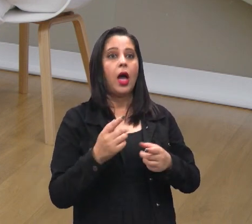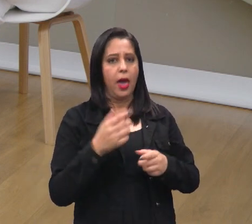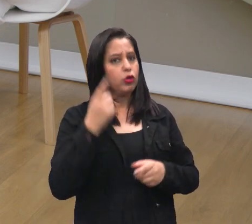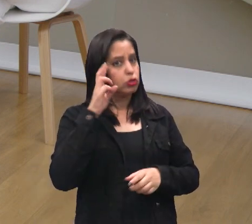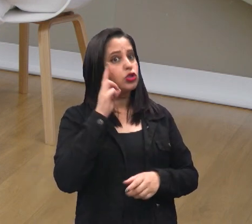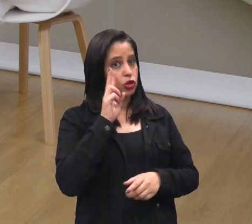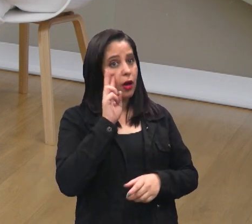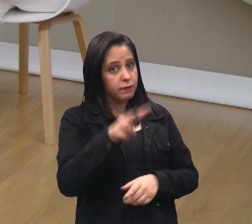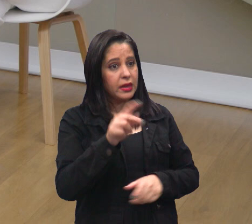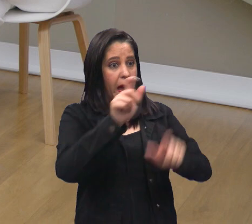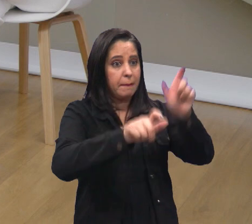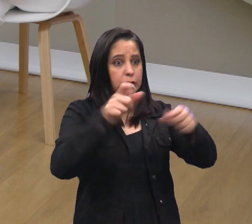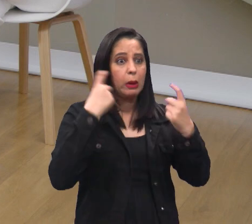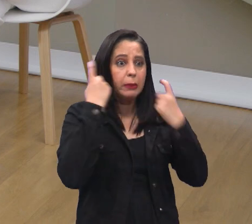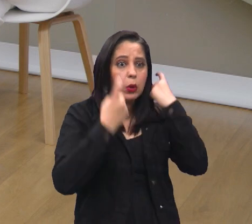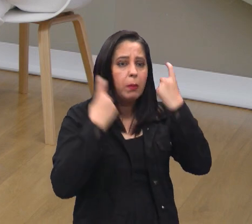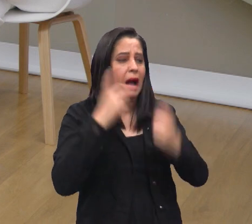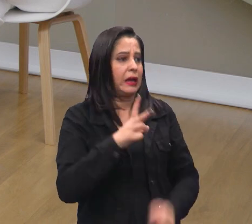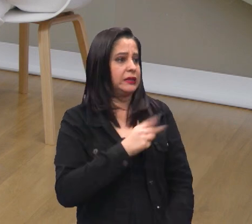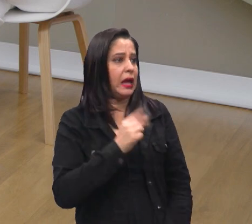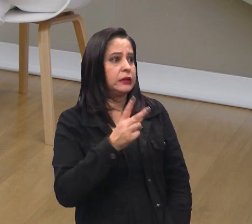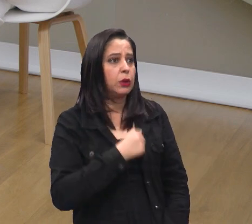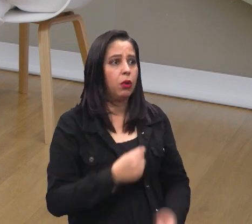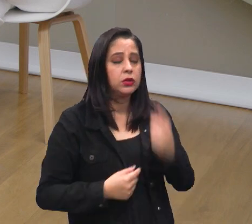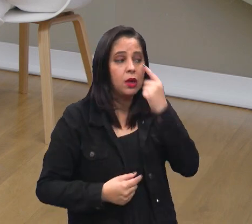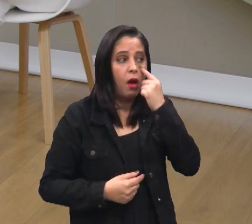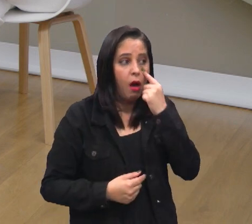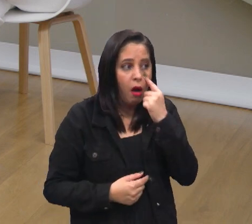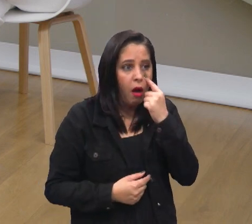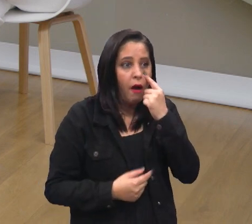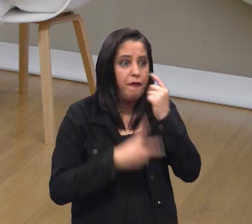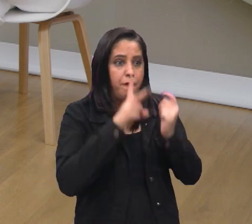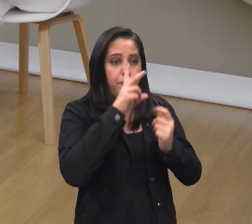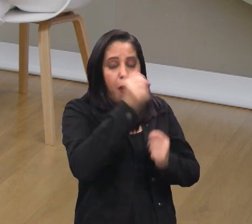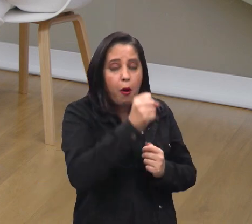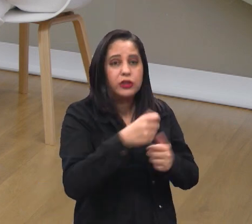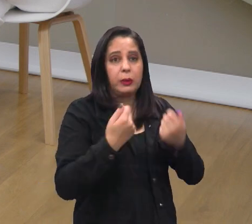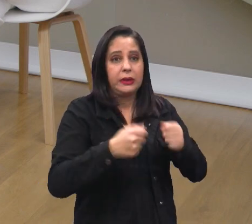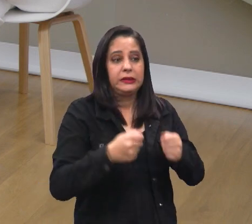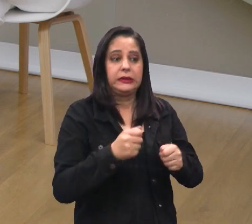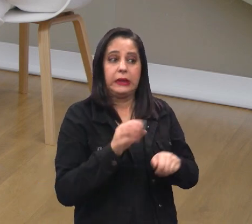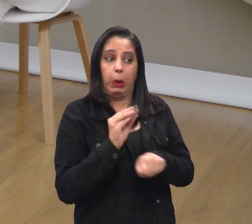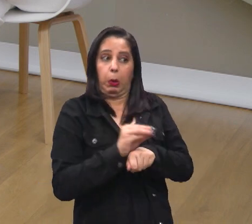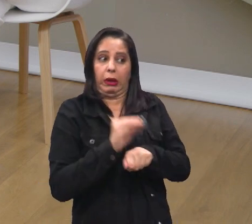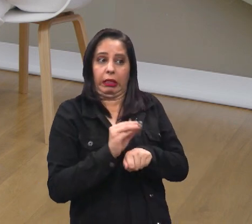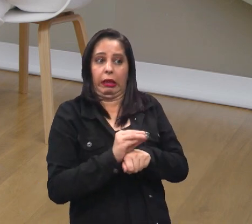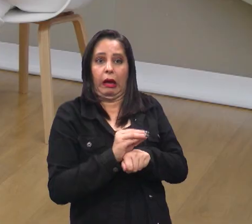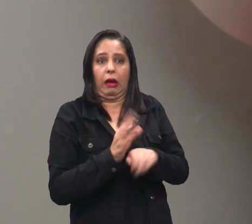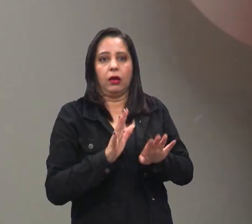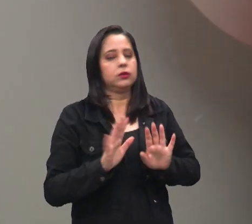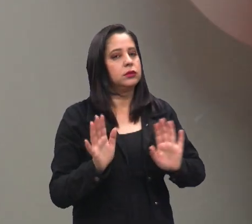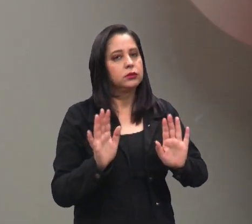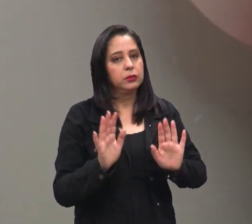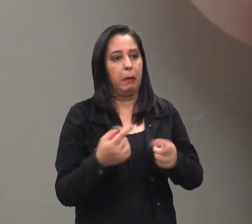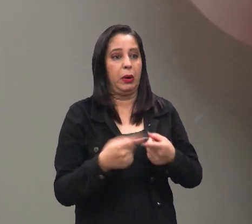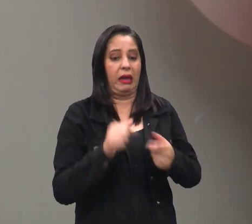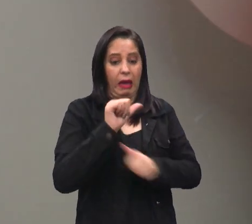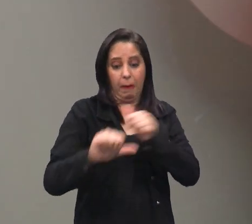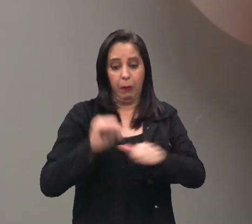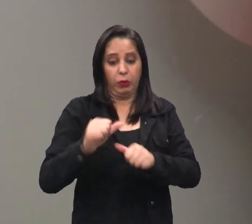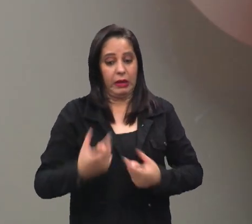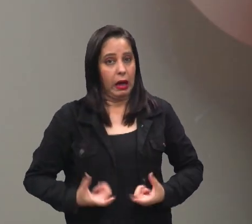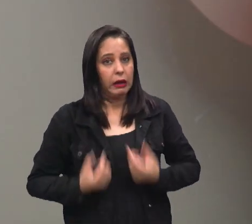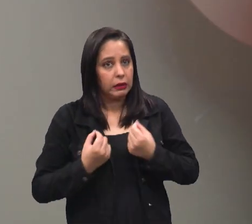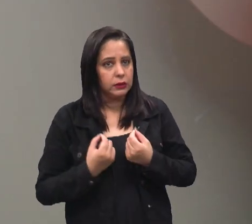mesmo, ai, estou com anemia muito forte, vou cuidar para não virar uma leucemia. Mas alguns fatores podem contribuir para o surgimento